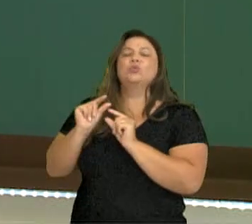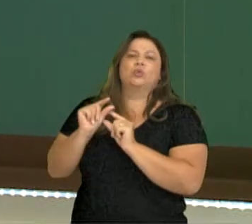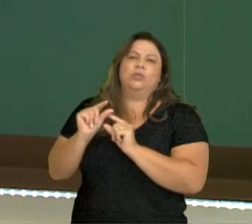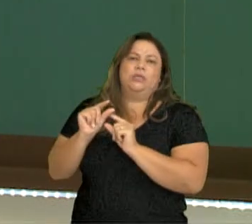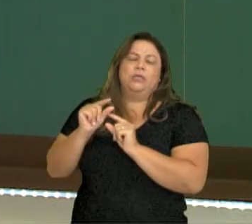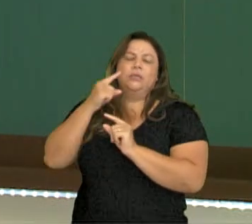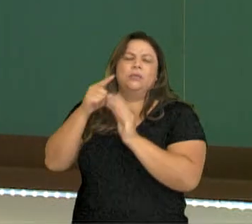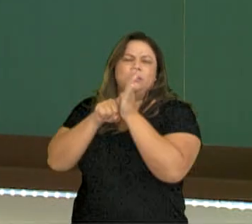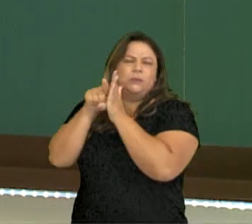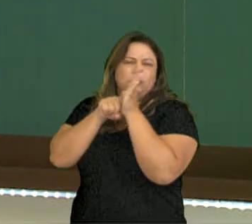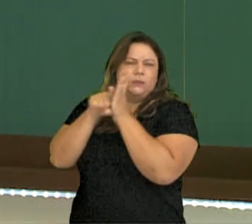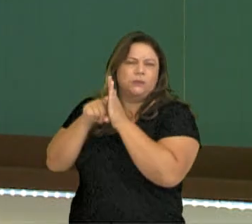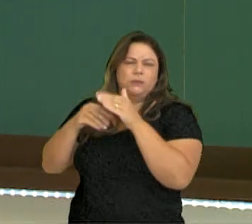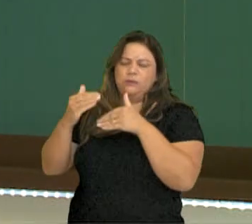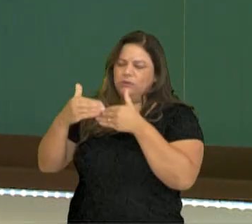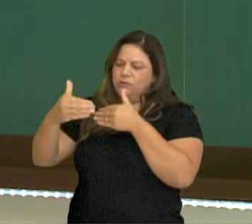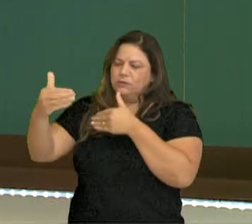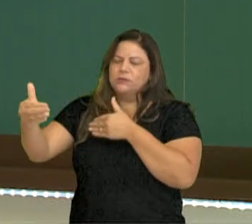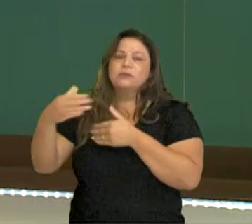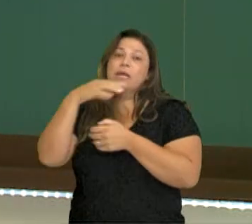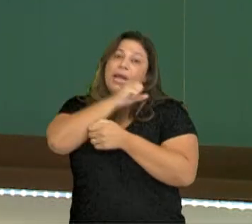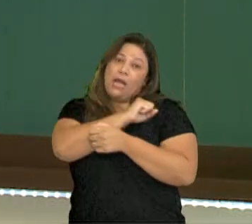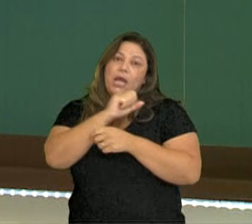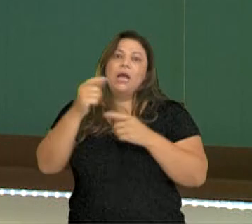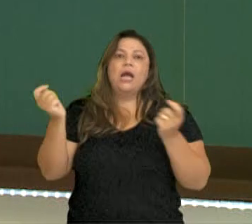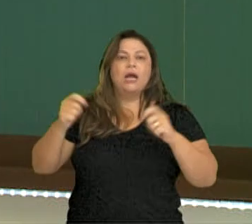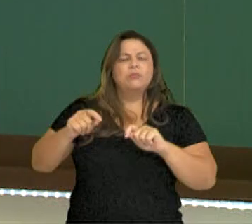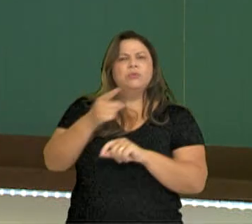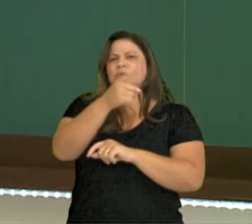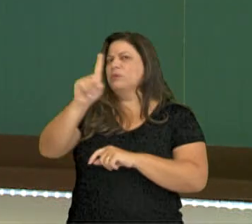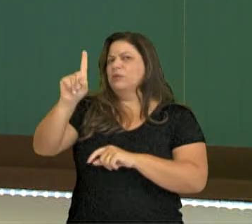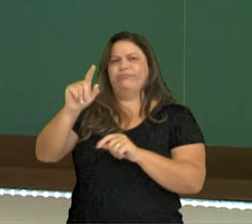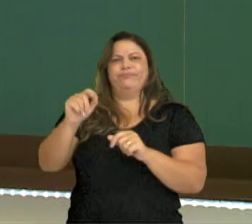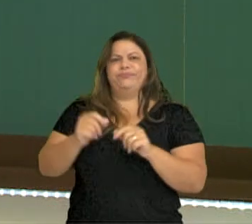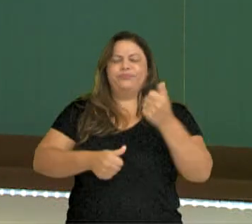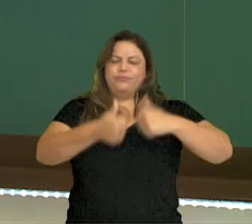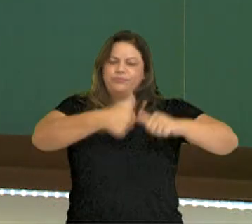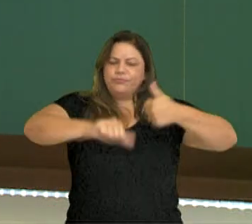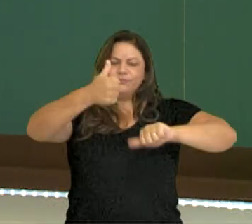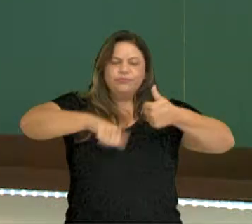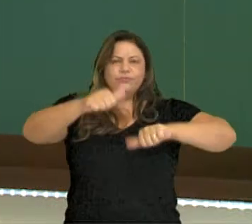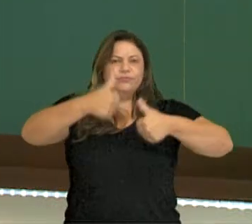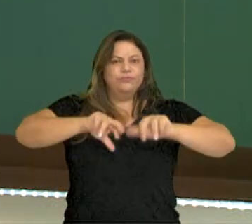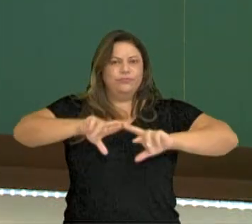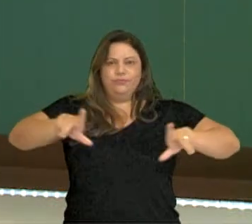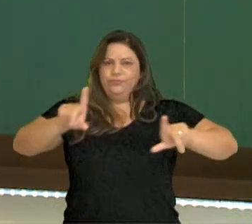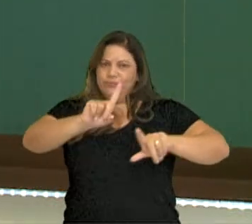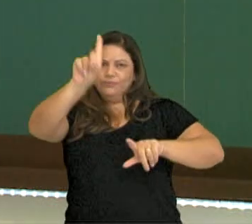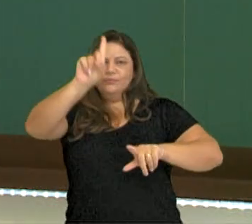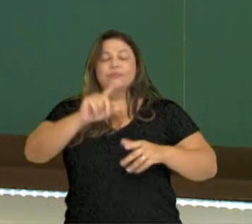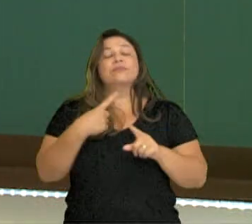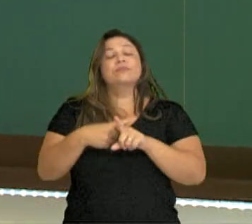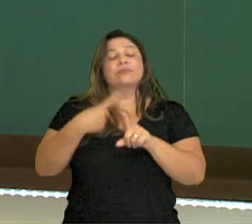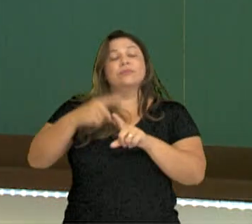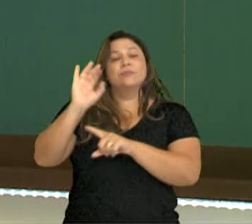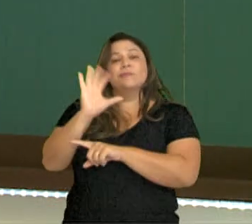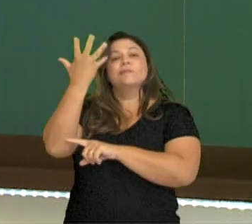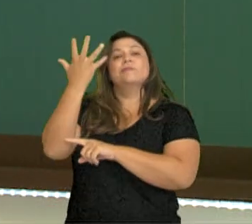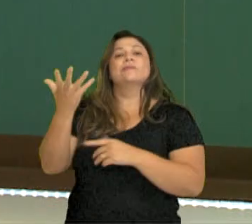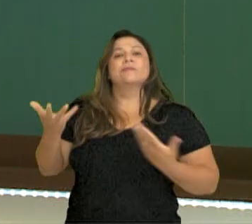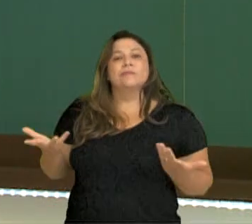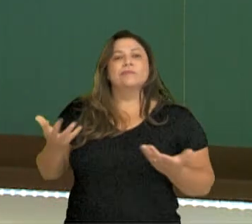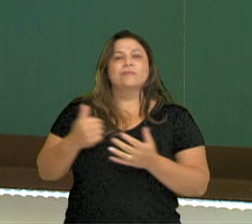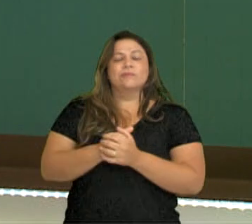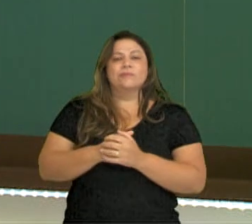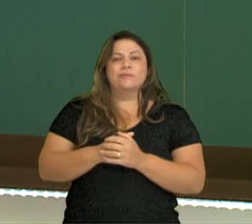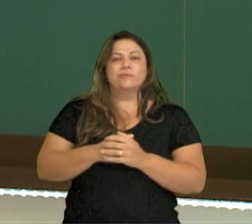conseguiu sequenciar ele muito rápido. E foi visto que não foi feito em laboratório. Que o que aconteceu foi que houve